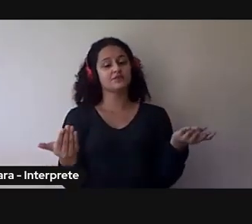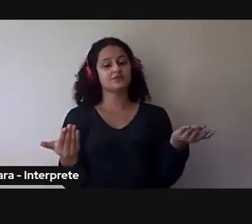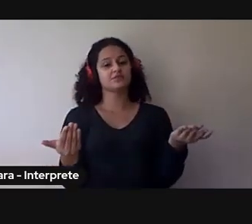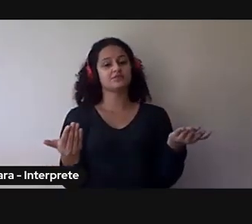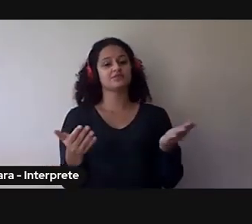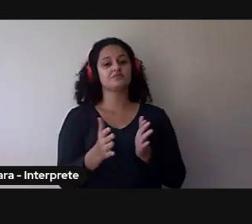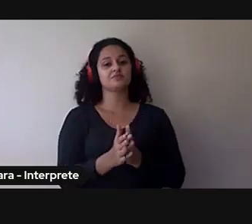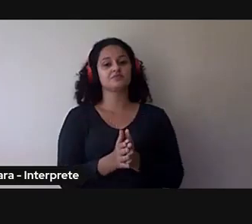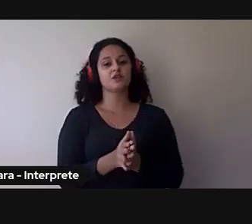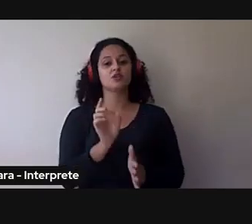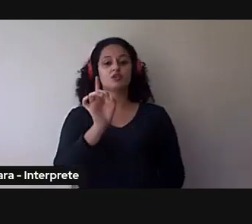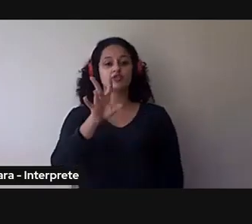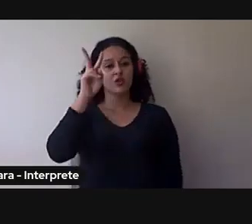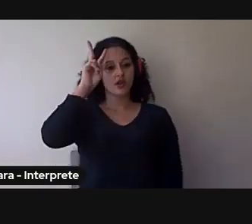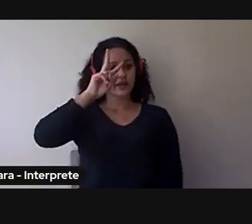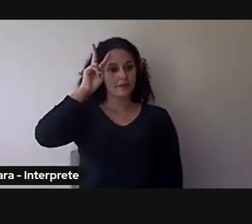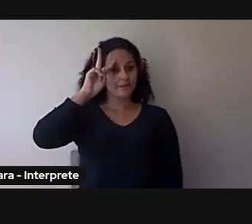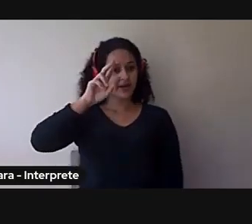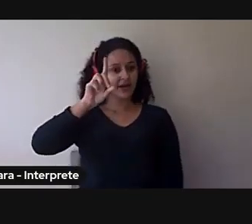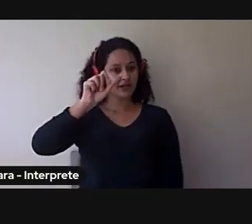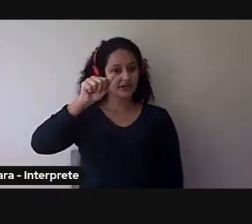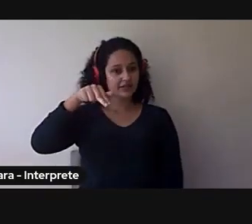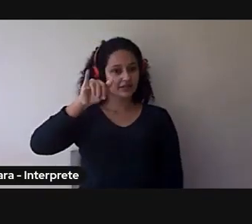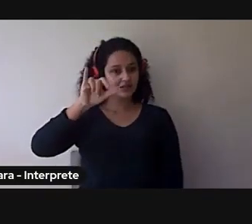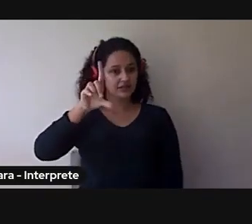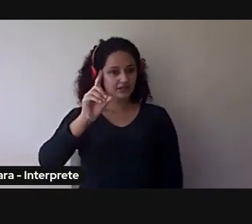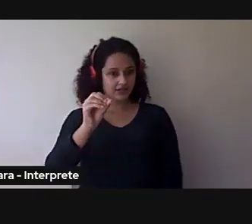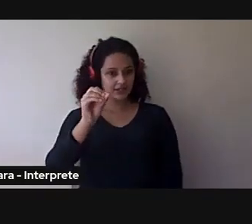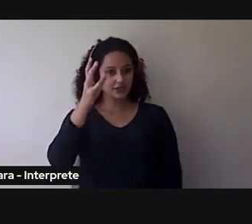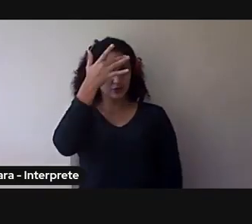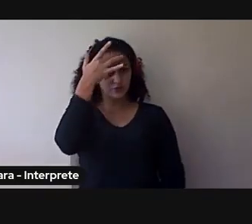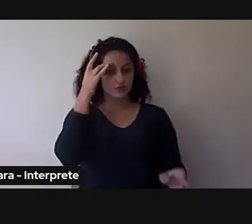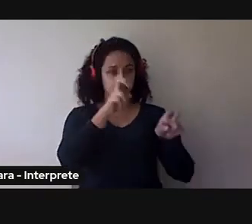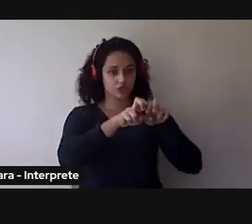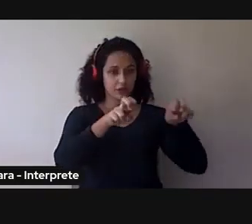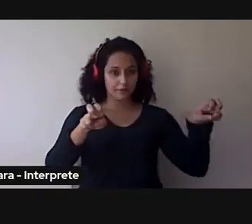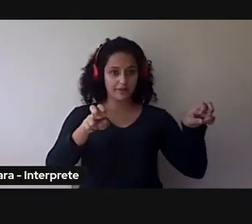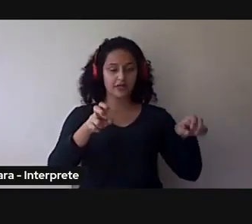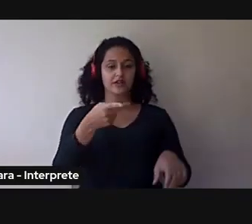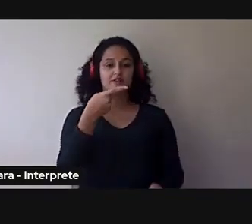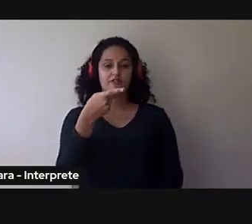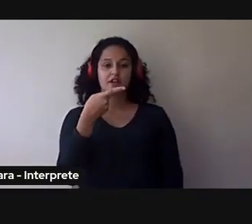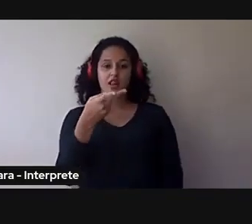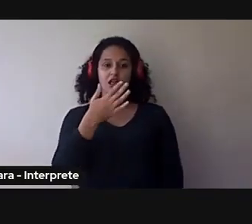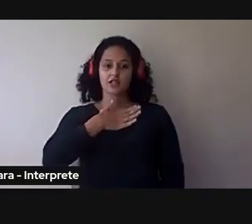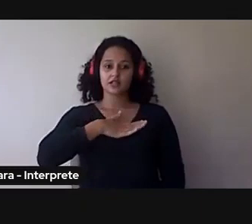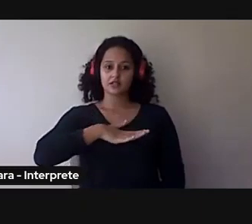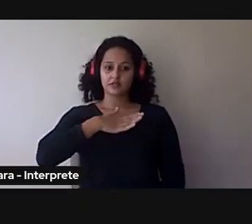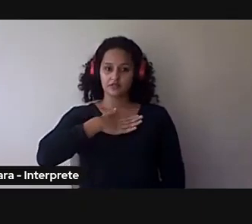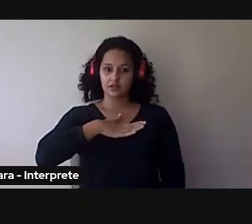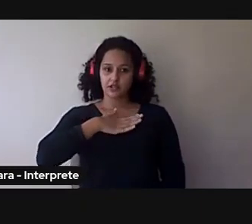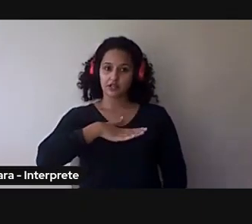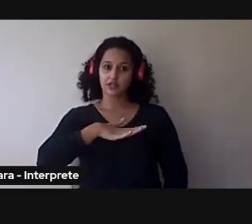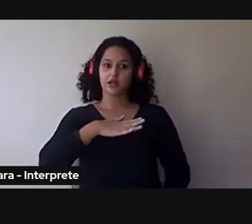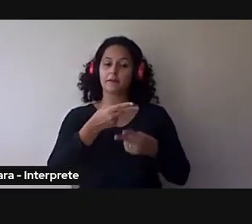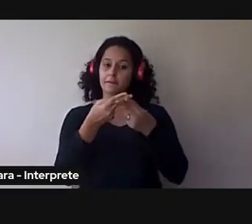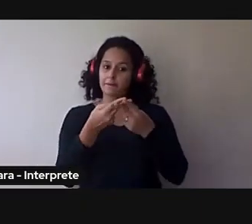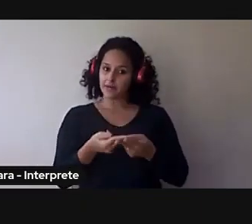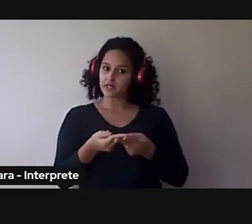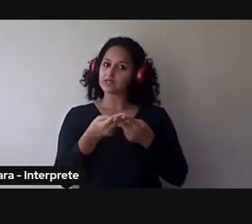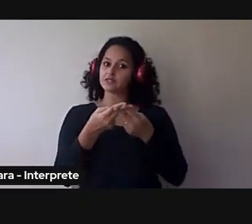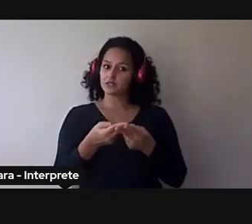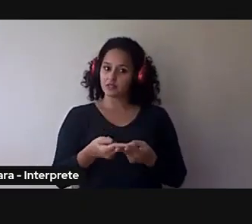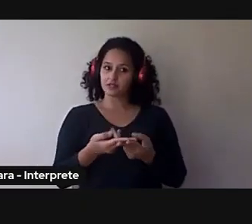vou só lembrar a Danilo e aos membros da banca para falar pausadamente, então eu peço paciência também ao